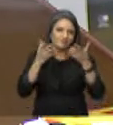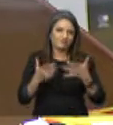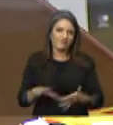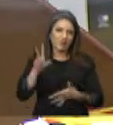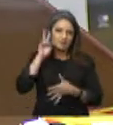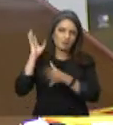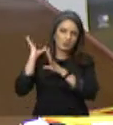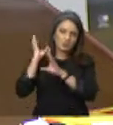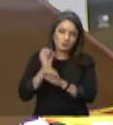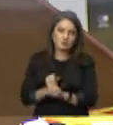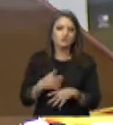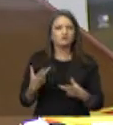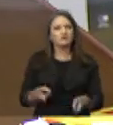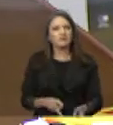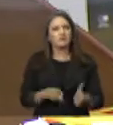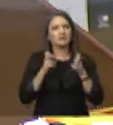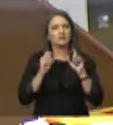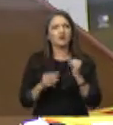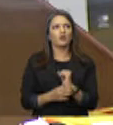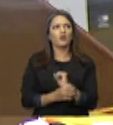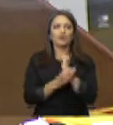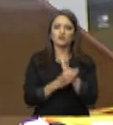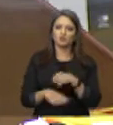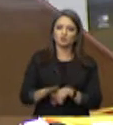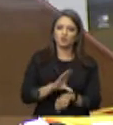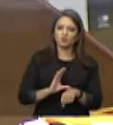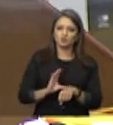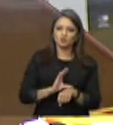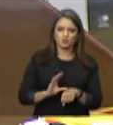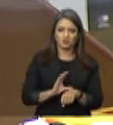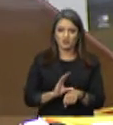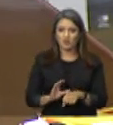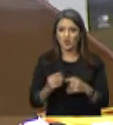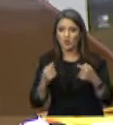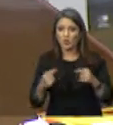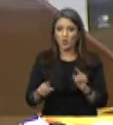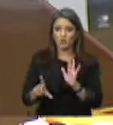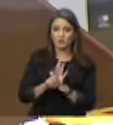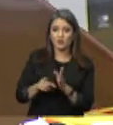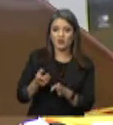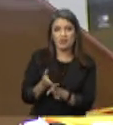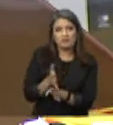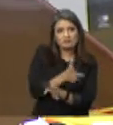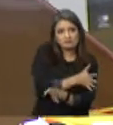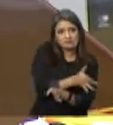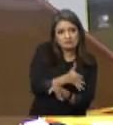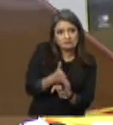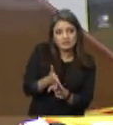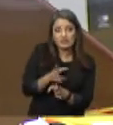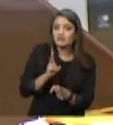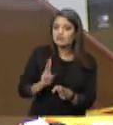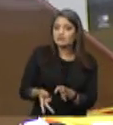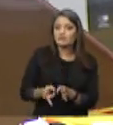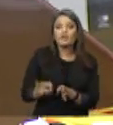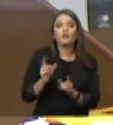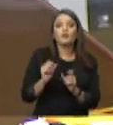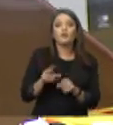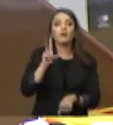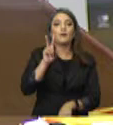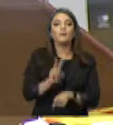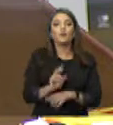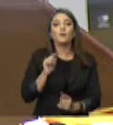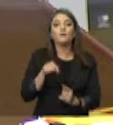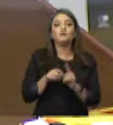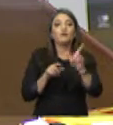pode-se concluir que a garantia constitucional contra a irretroatividade da Lei sempre se referiu a proteção do